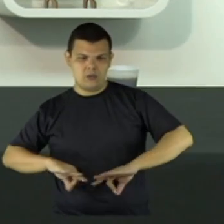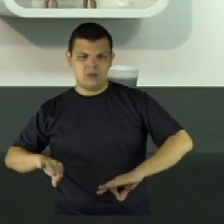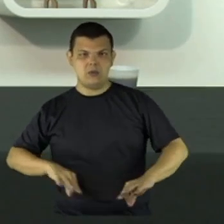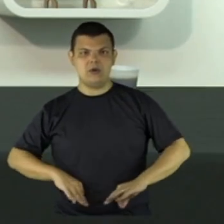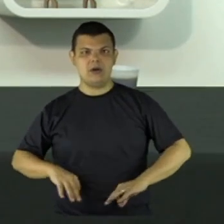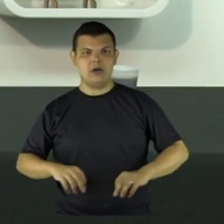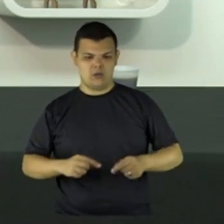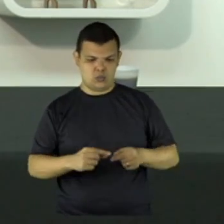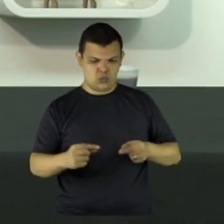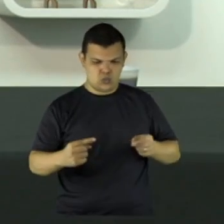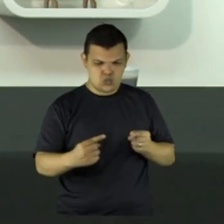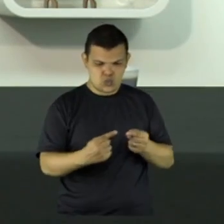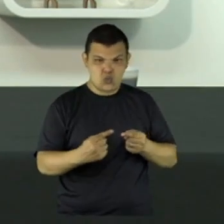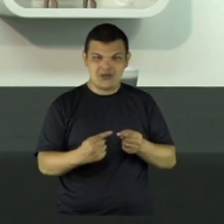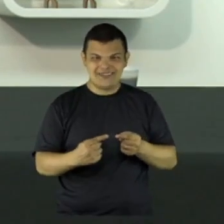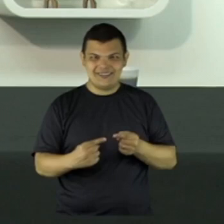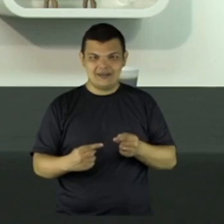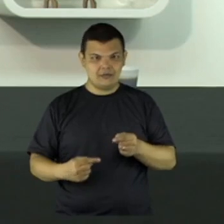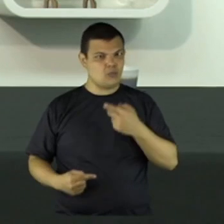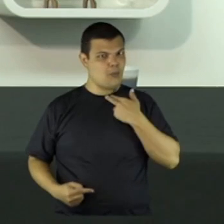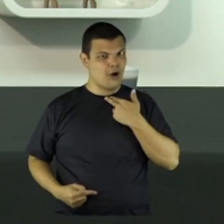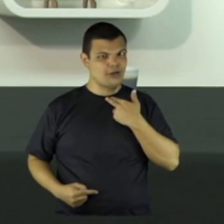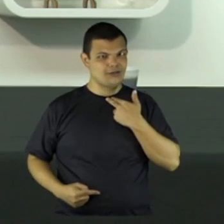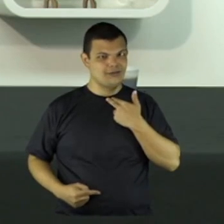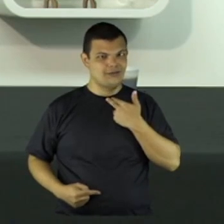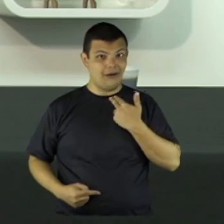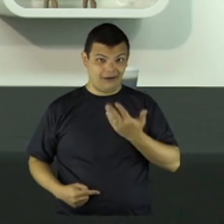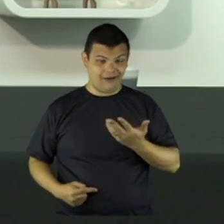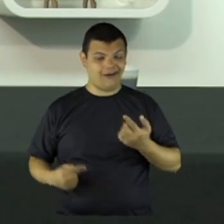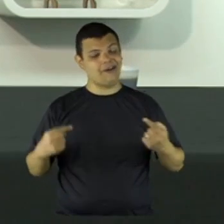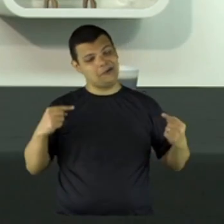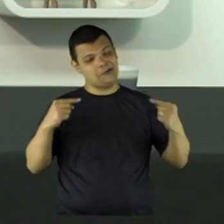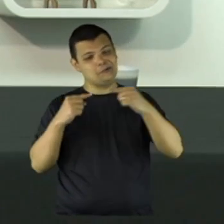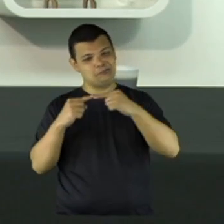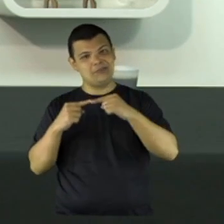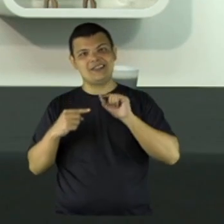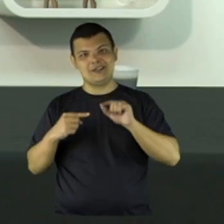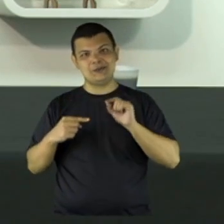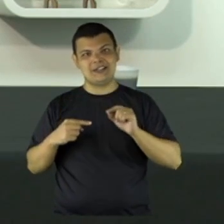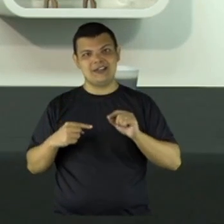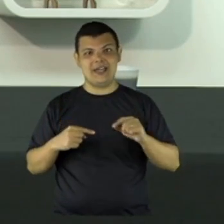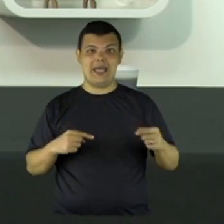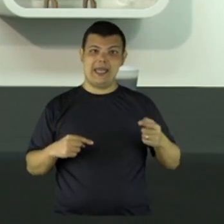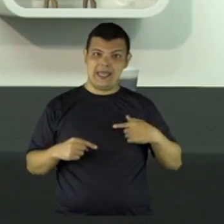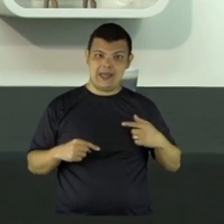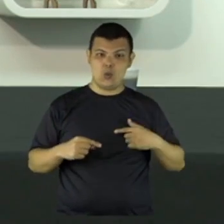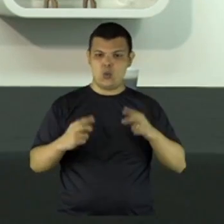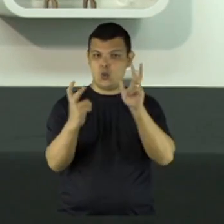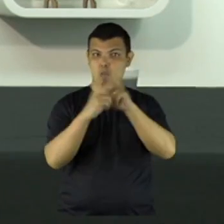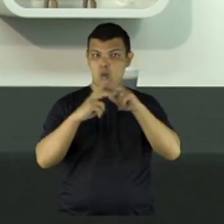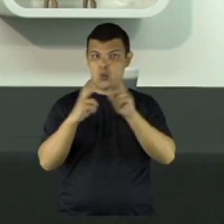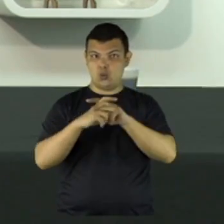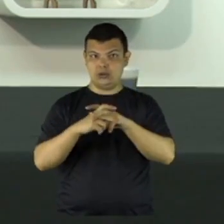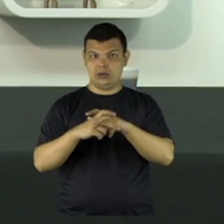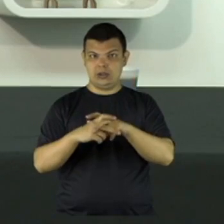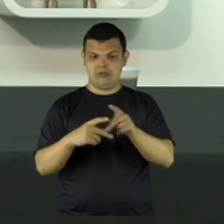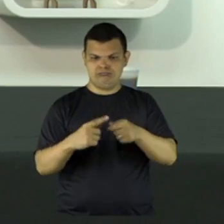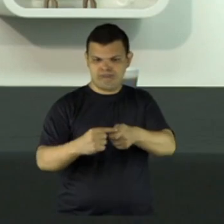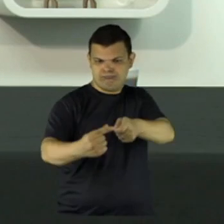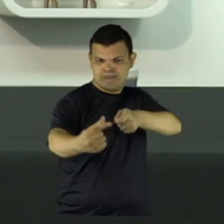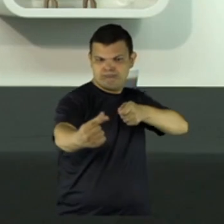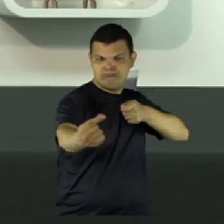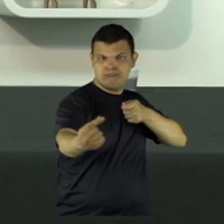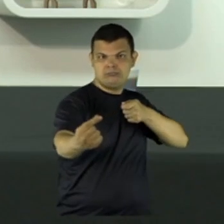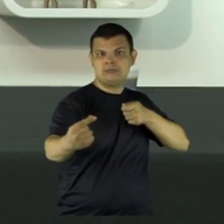resume bem o que é uma luta de longa distância, certo? Para que você tenha um resguardo maior, ou seja, para que